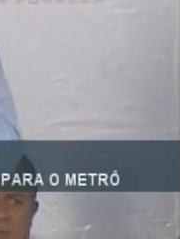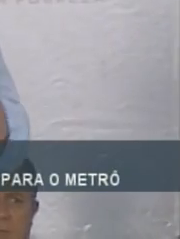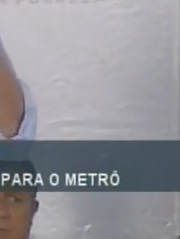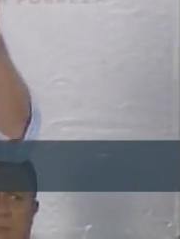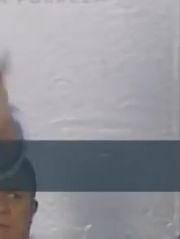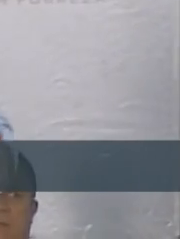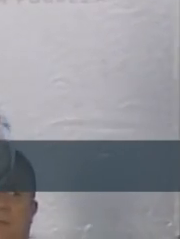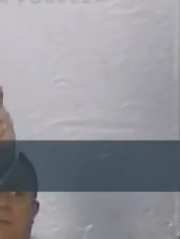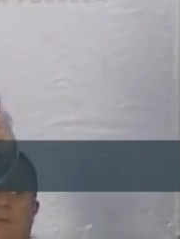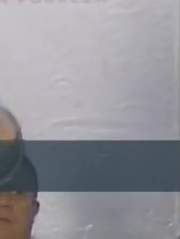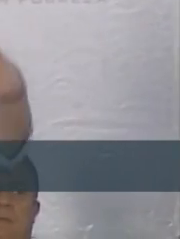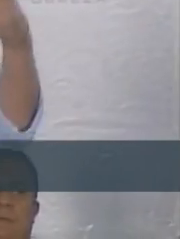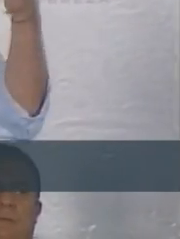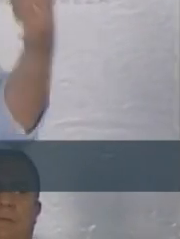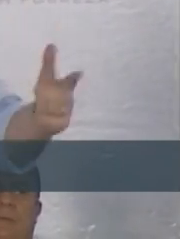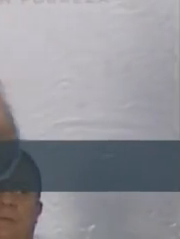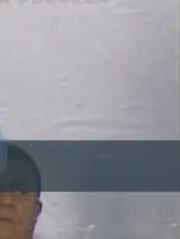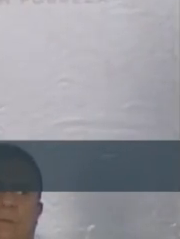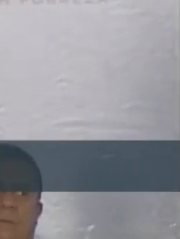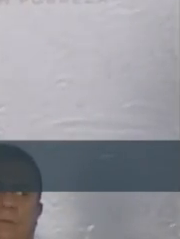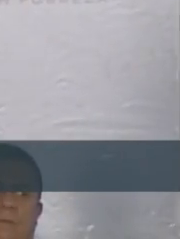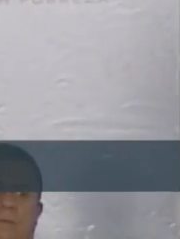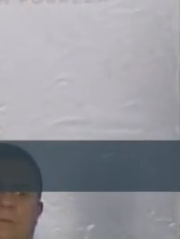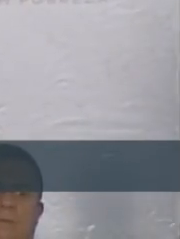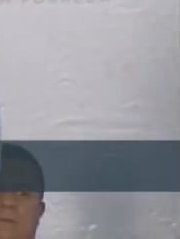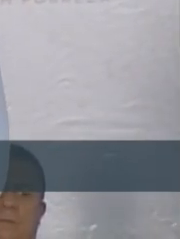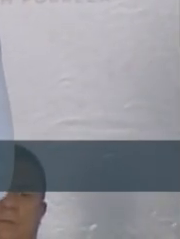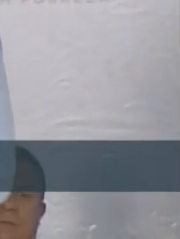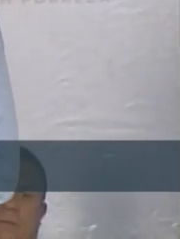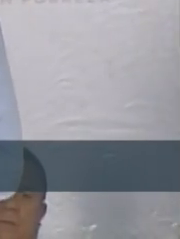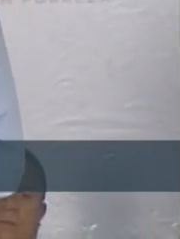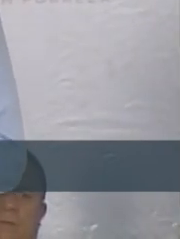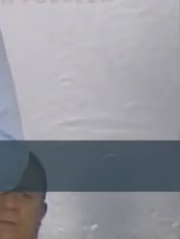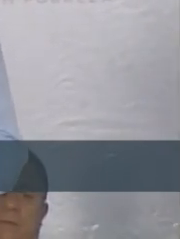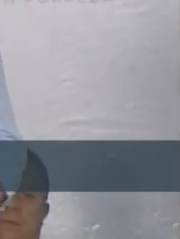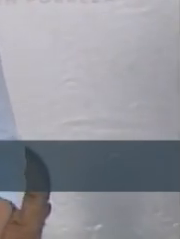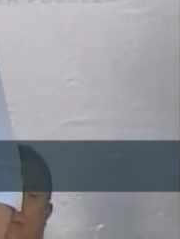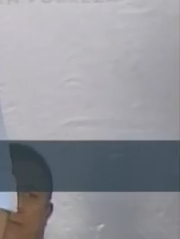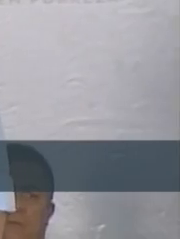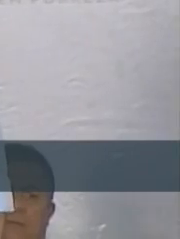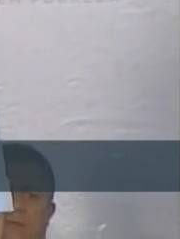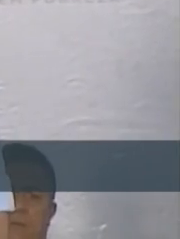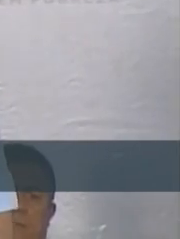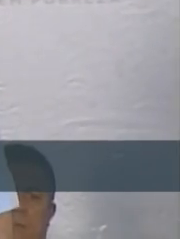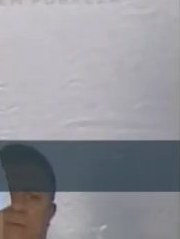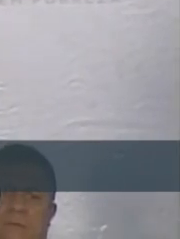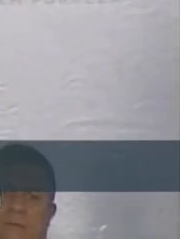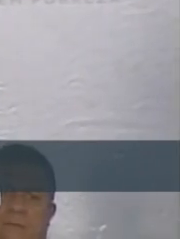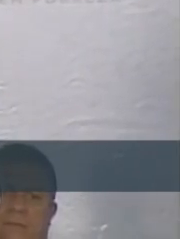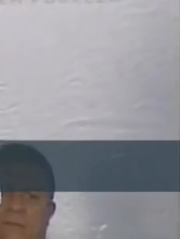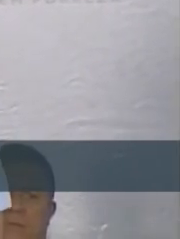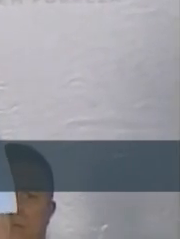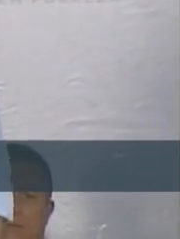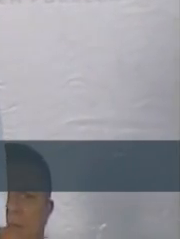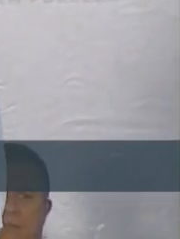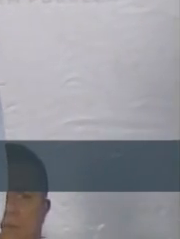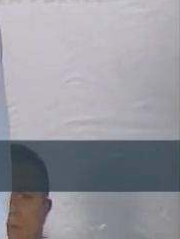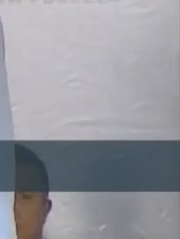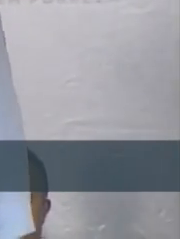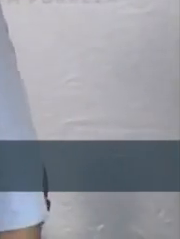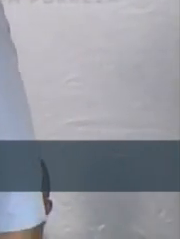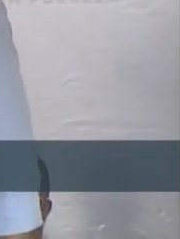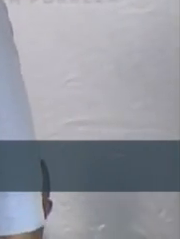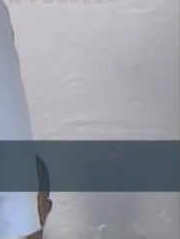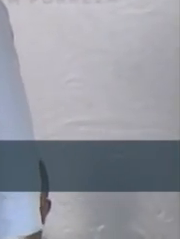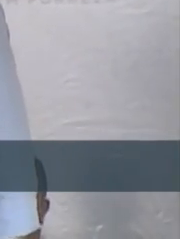brevemente, Fortaleza, a região metropolitana de Fortaleza, terão um dos melhores sistemas de transporte